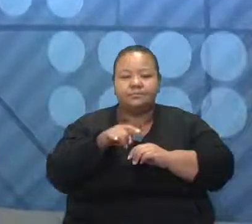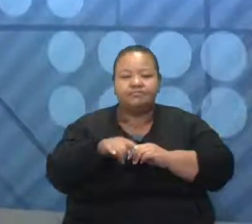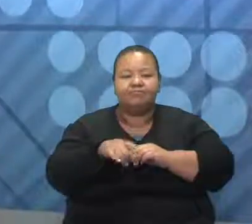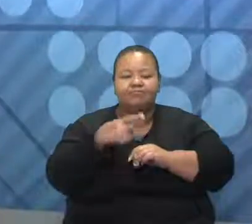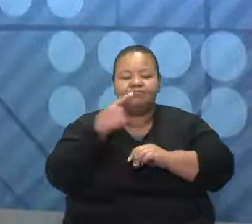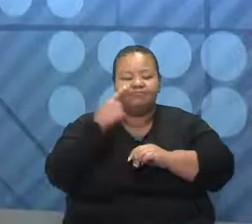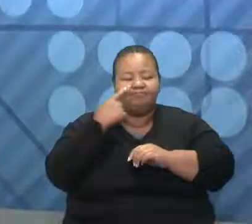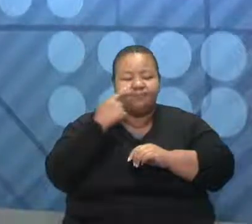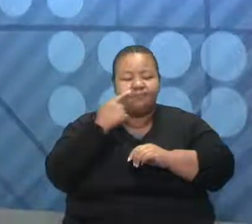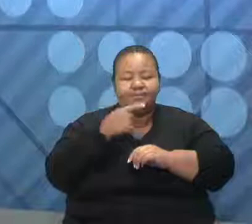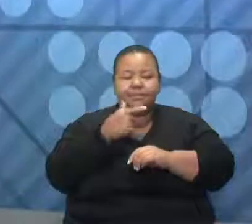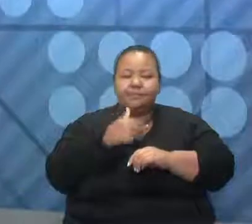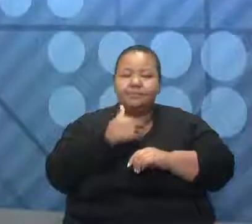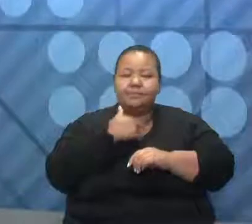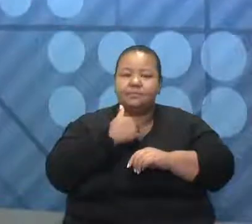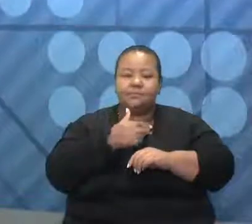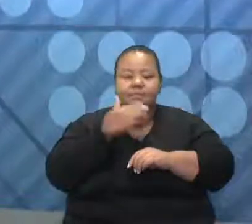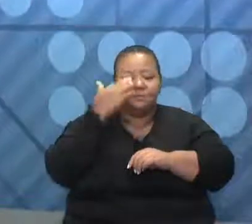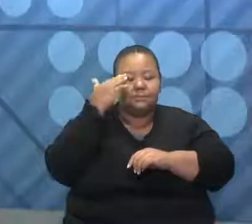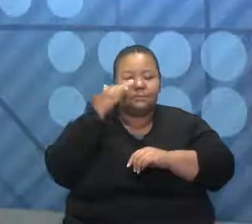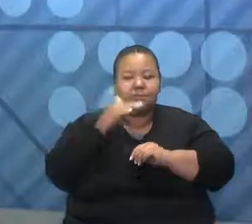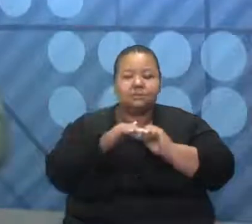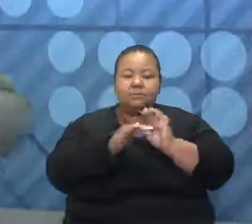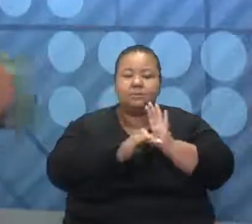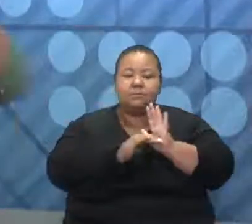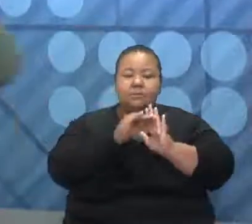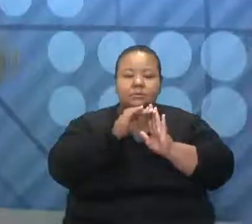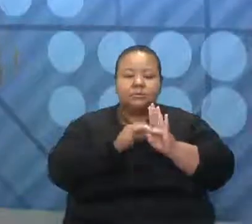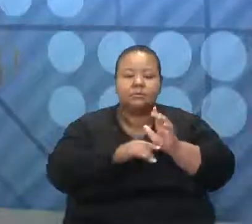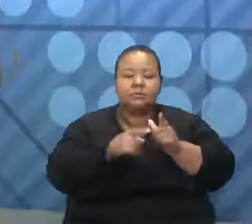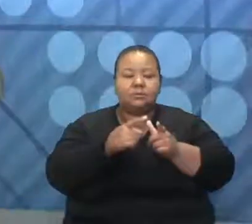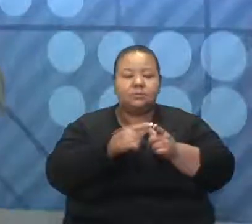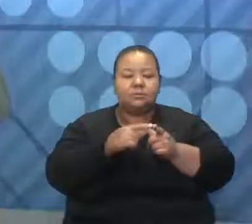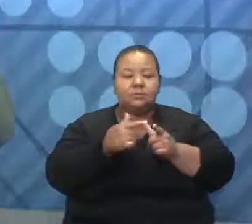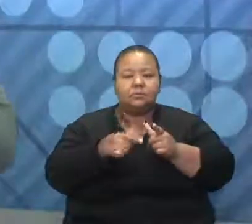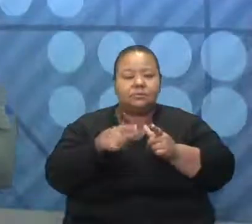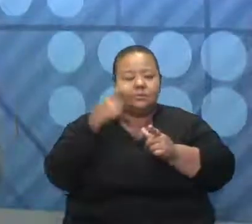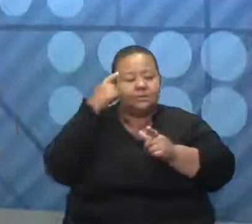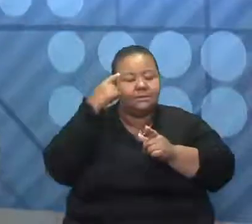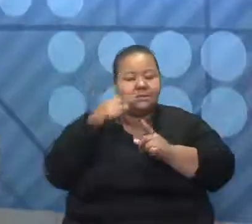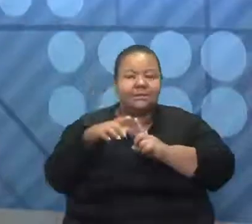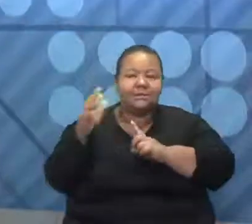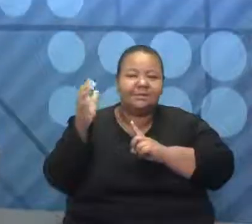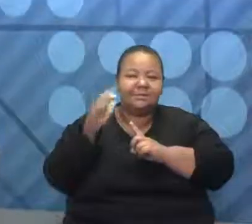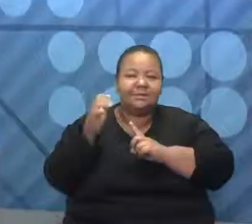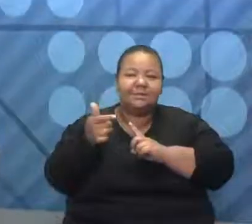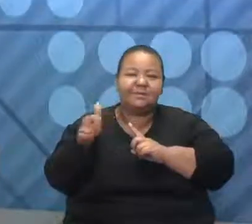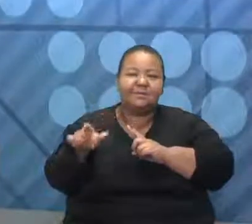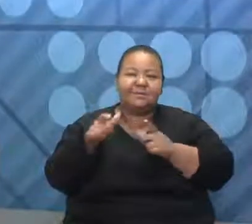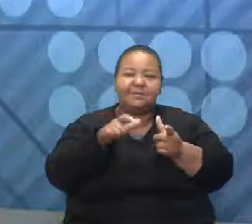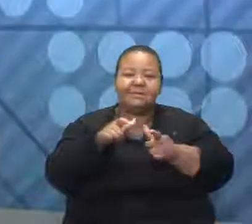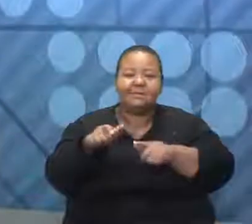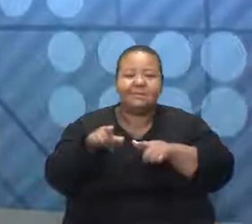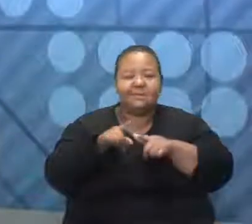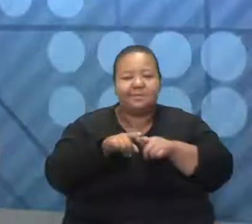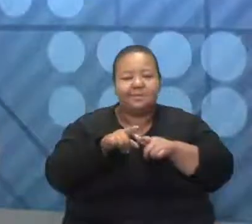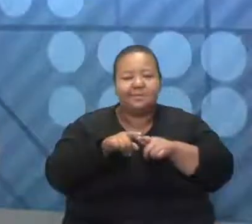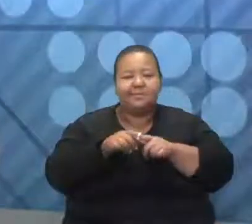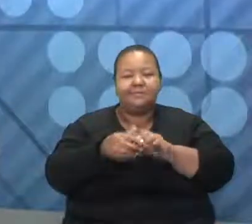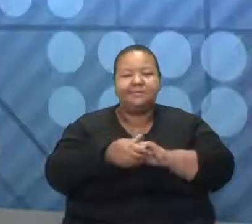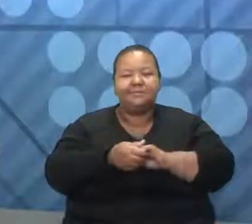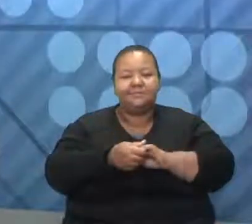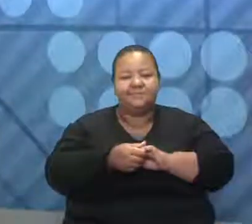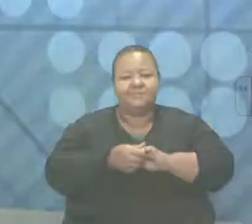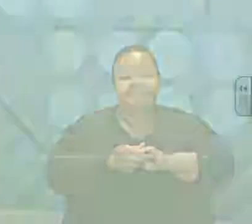tem como a gente definir um nível de endividamento e sem pensar no impacto que tem nas outras áreas também.